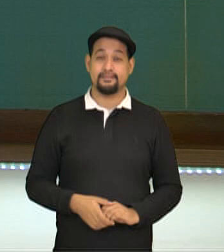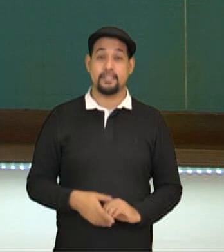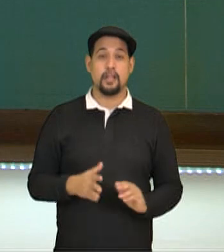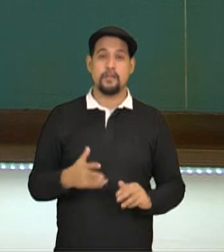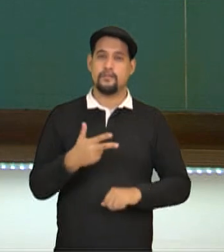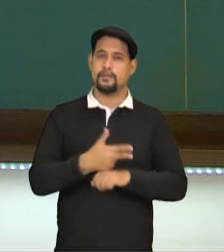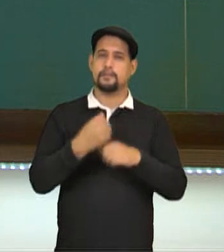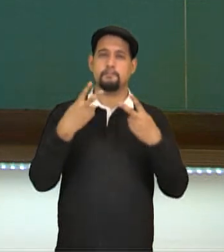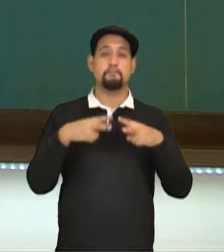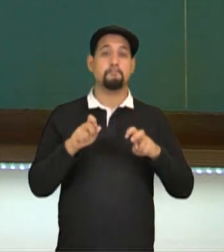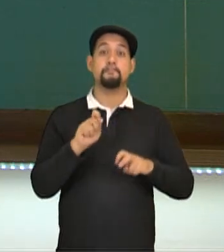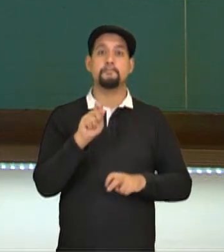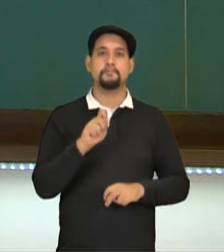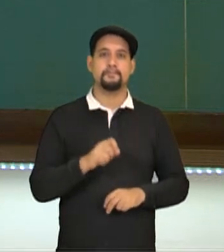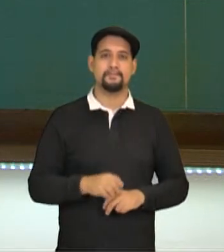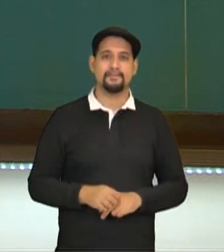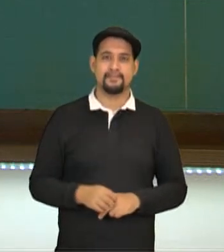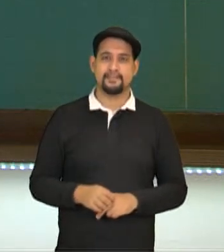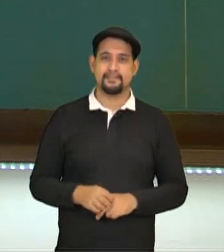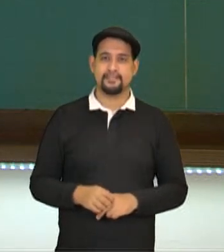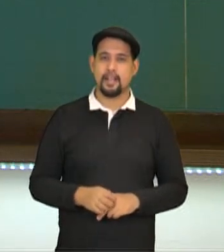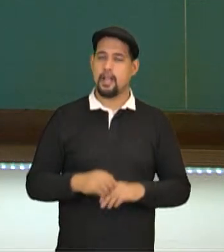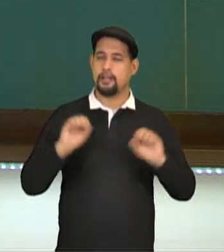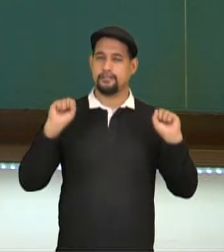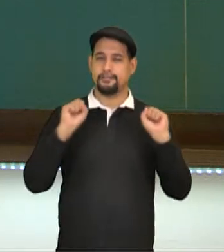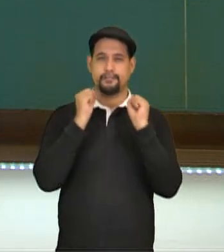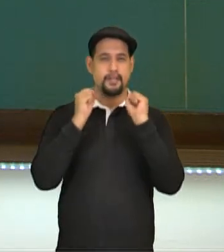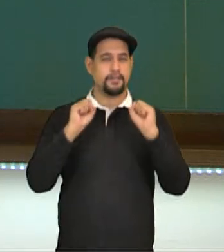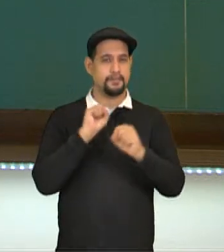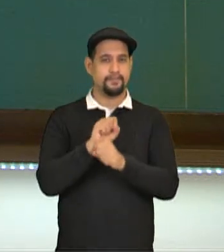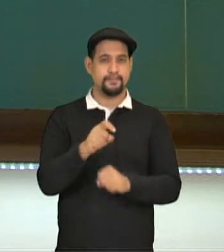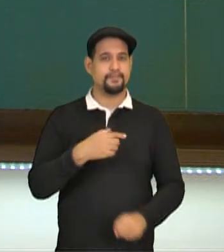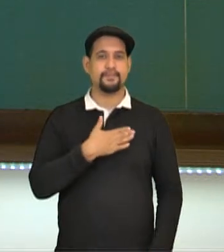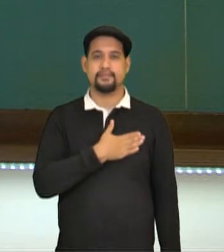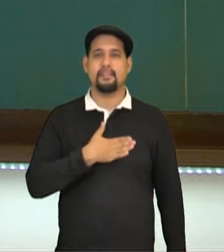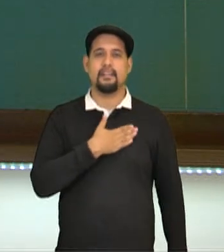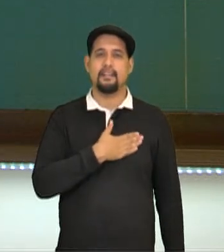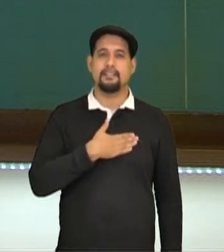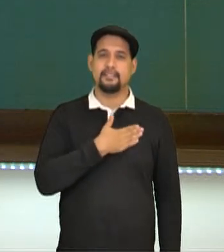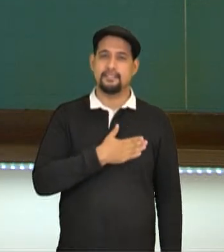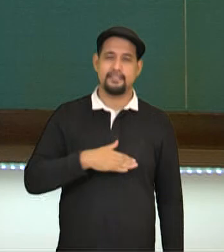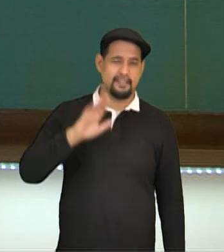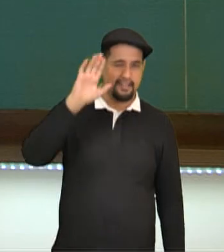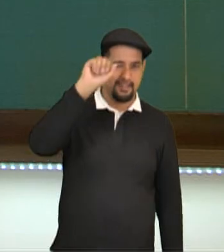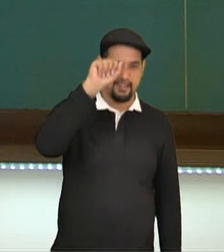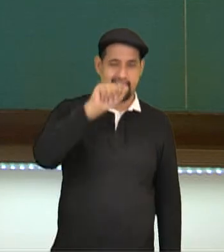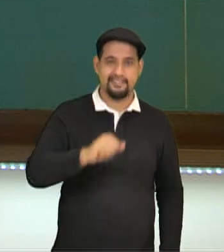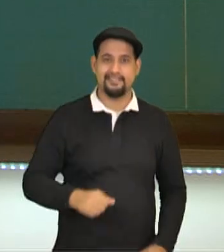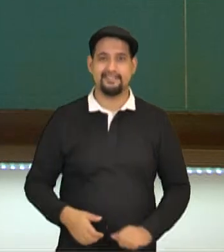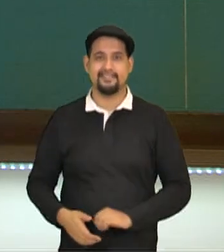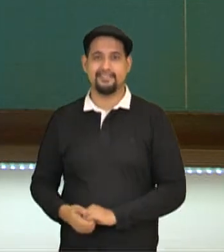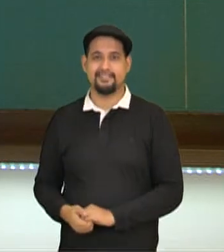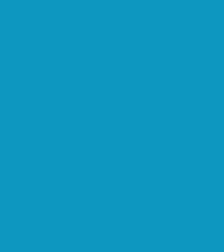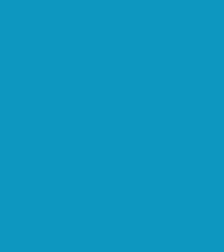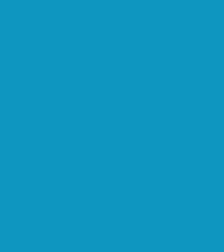Nesse vídeo, nós falamos sobre a ginástica. Espero que vocês tenham gostado e até breve.